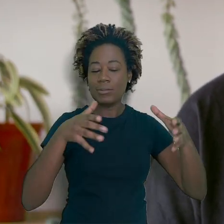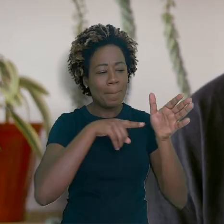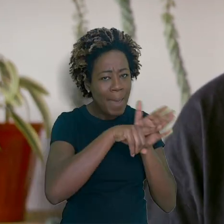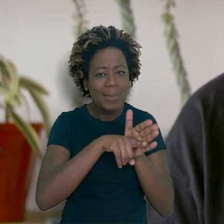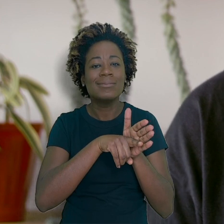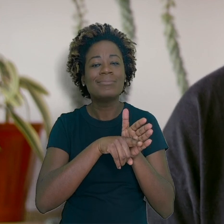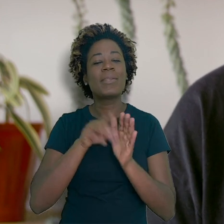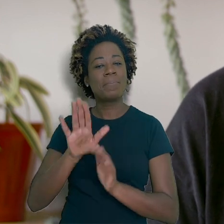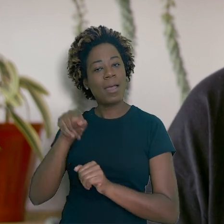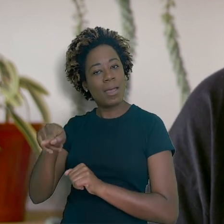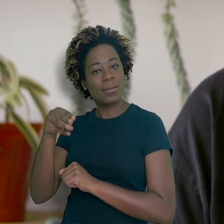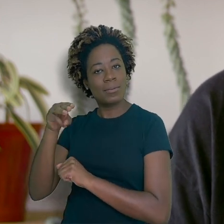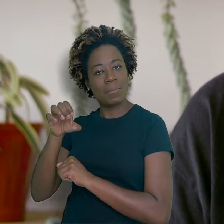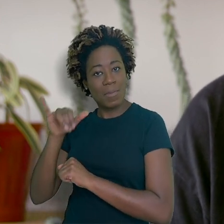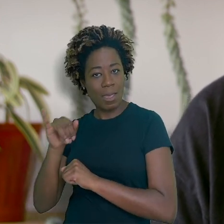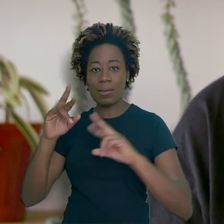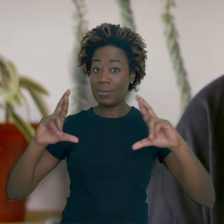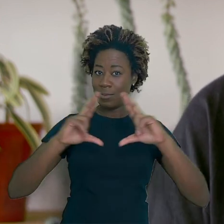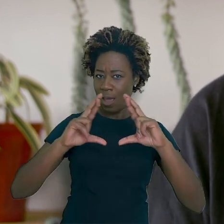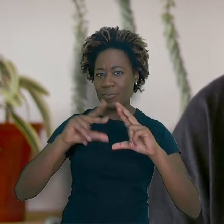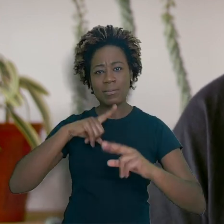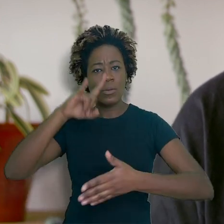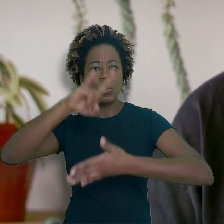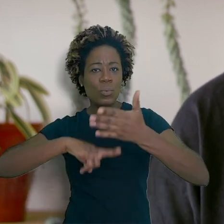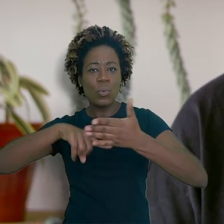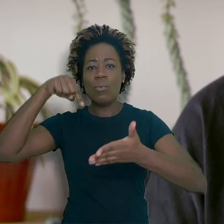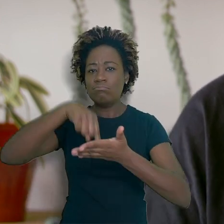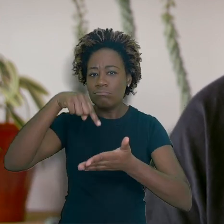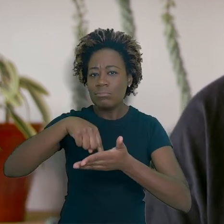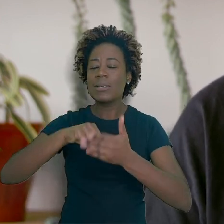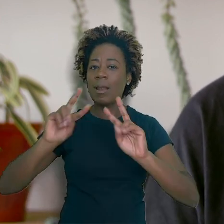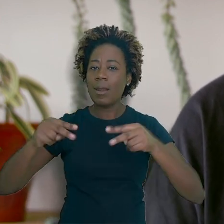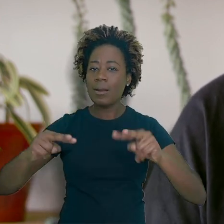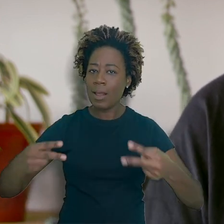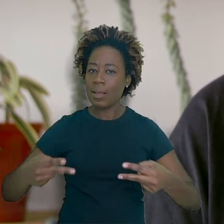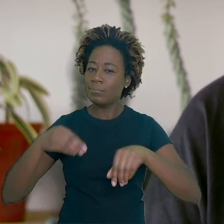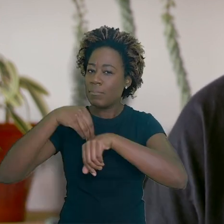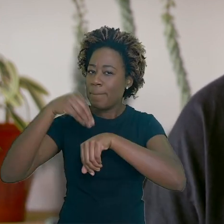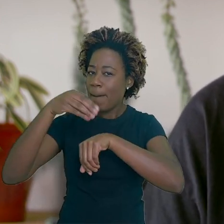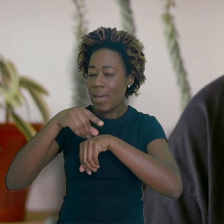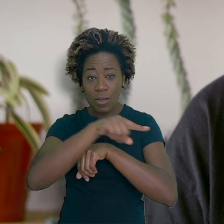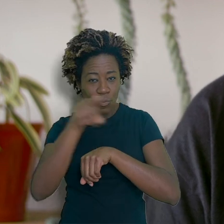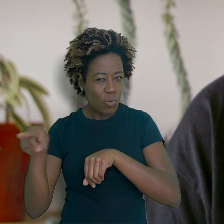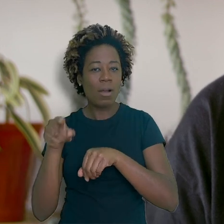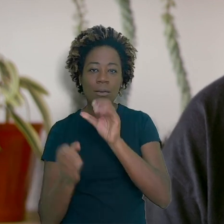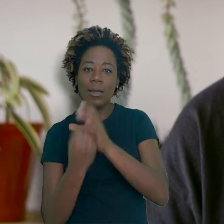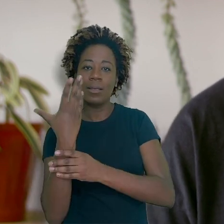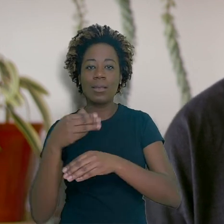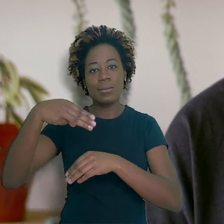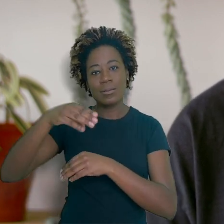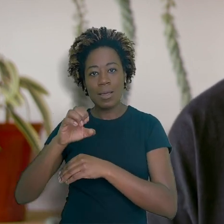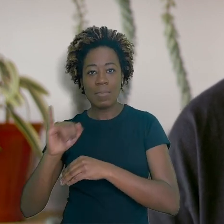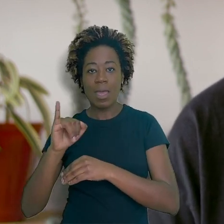No entanto, a MEI, lá no Drive você vai achar um documento com vários links te orientando a tirar a sua